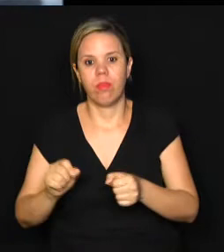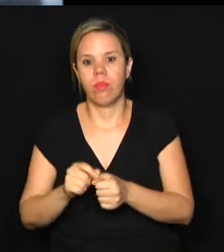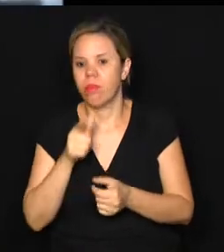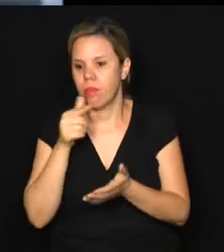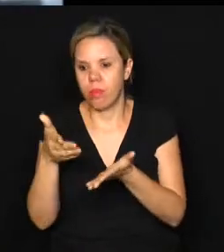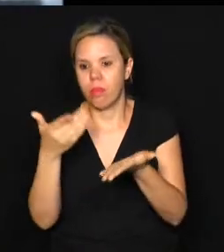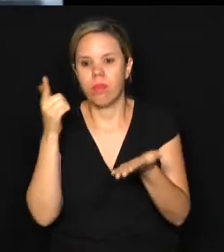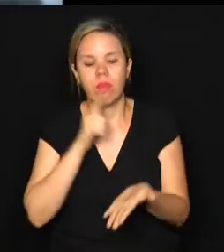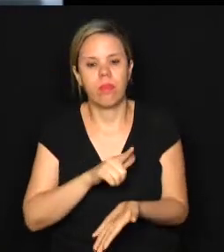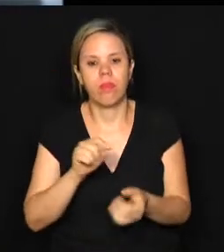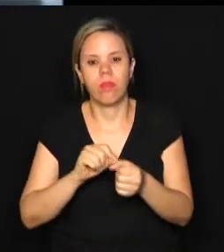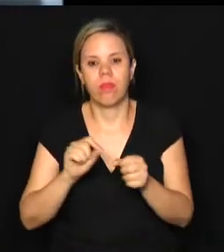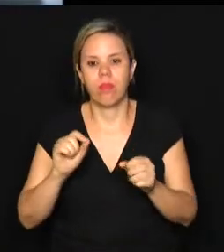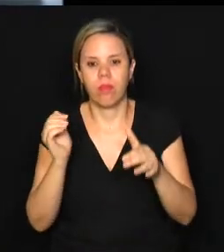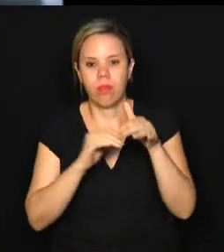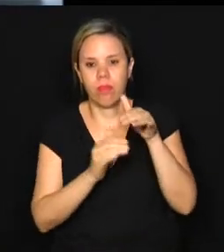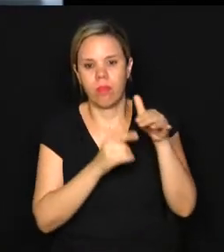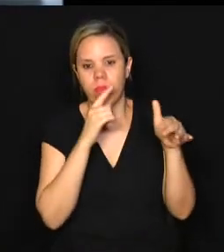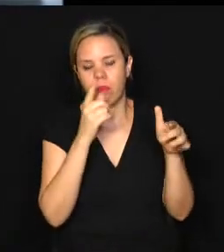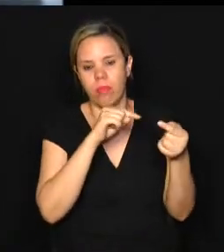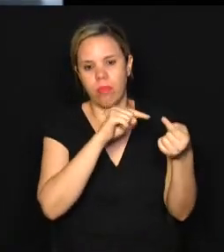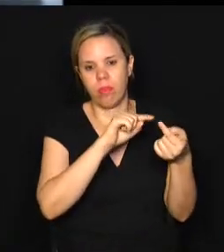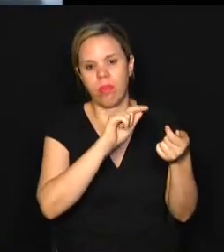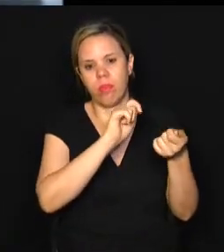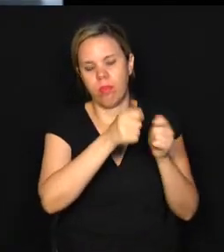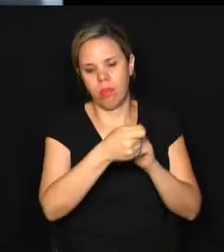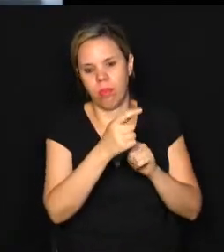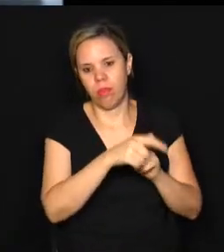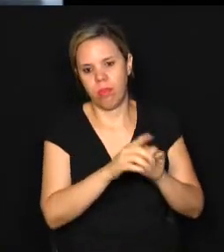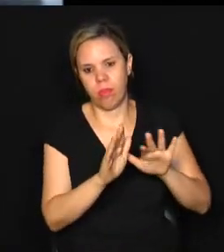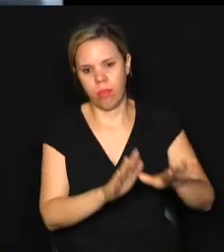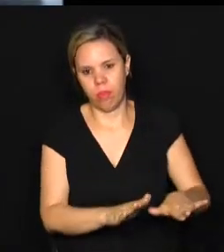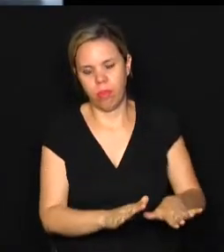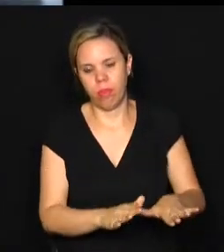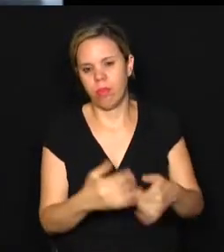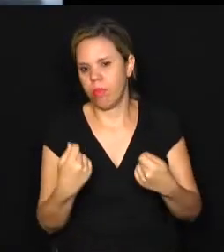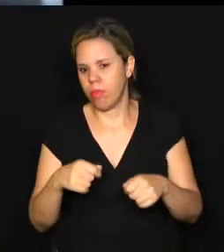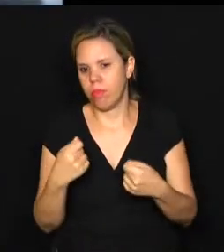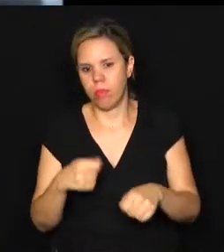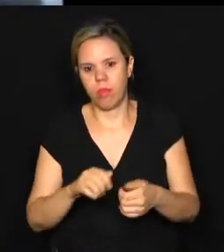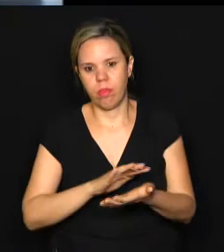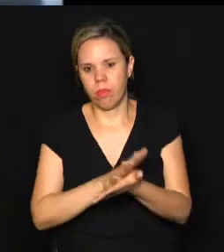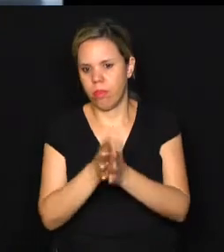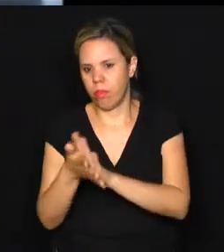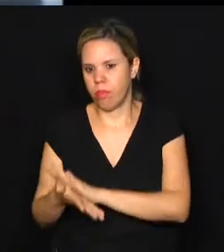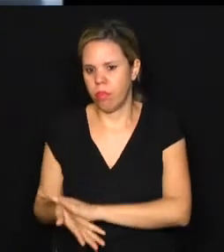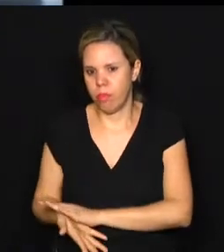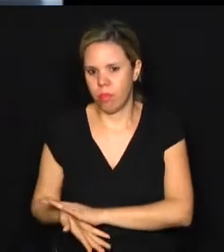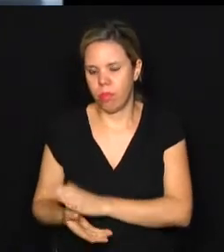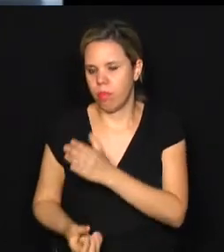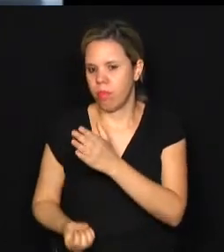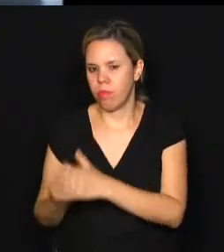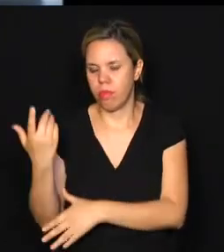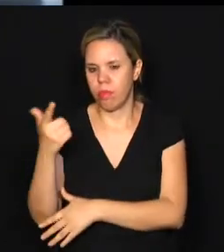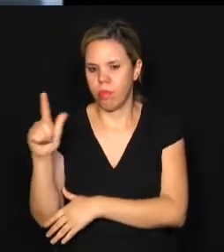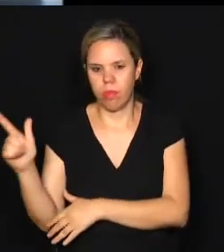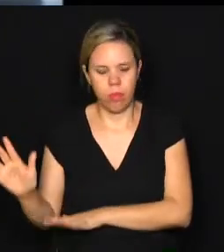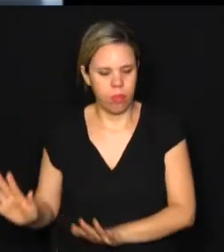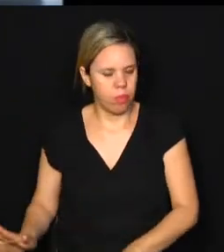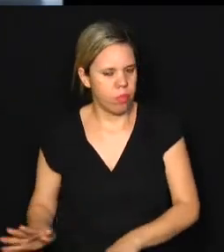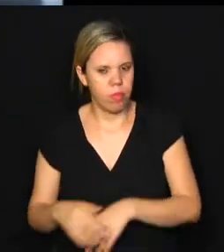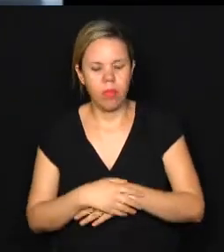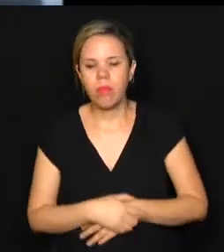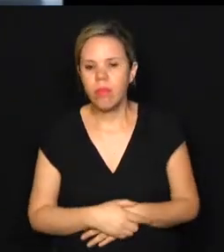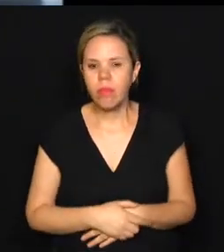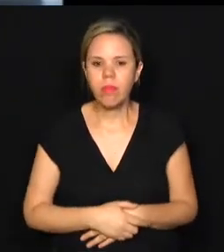eles conseguem fazer o estoque de água adequado sem a necessidade de acabar com as fontes que eles nem têm. Né?